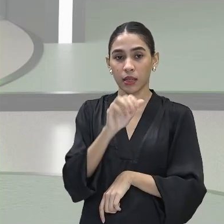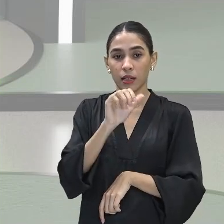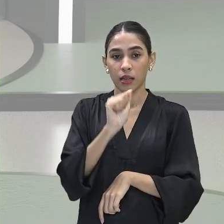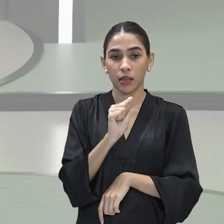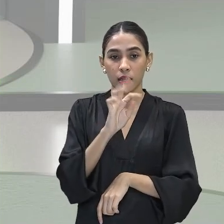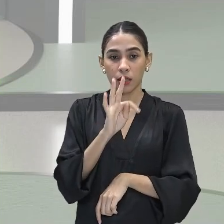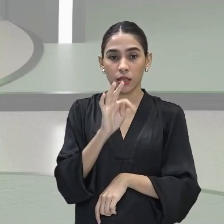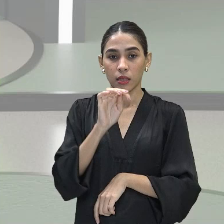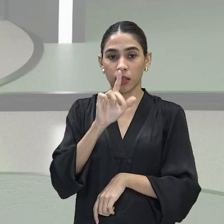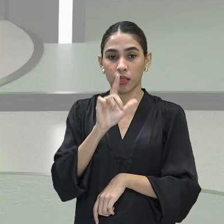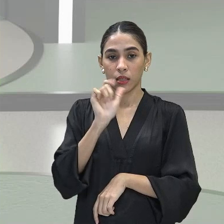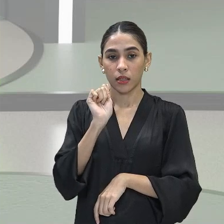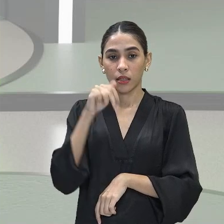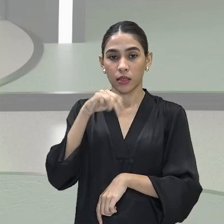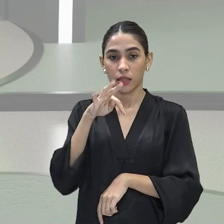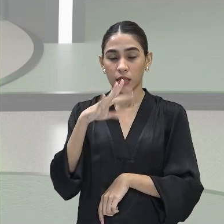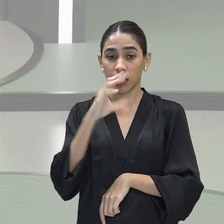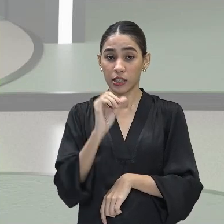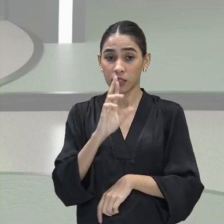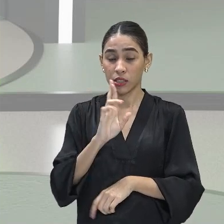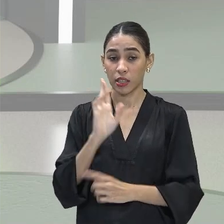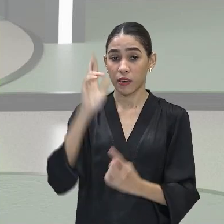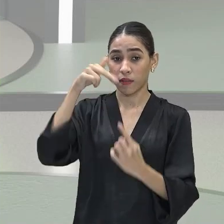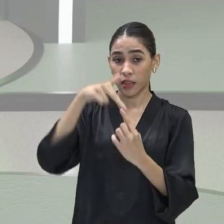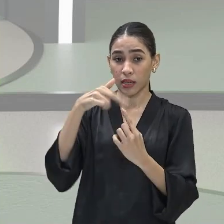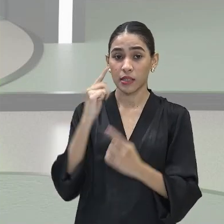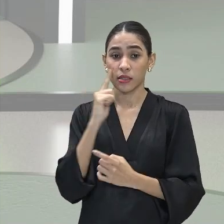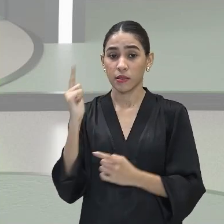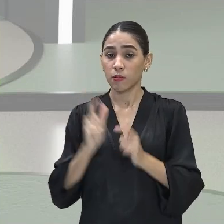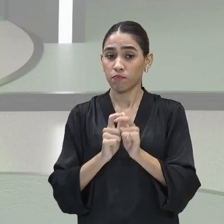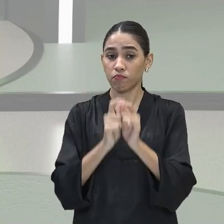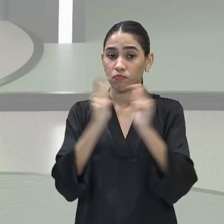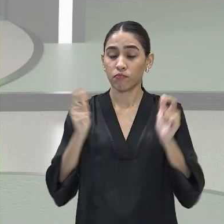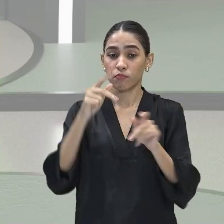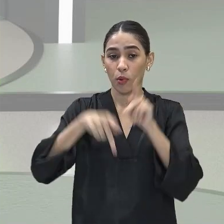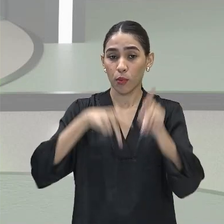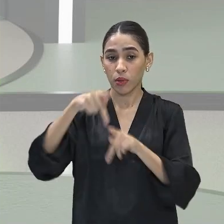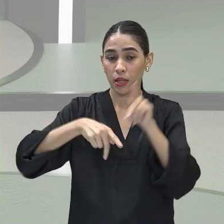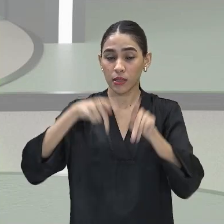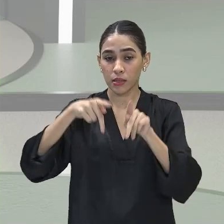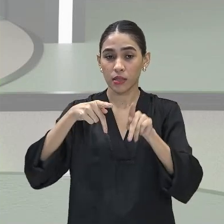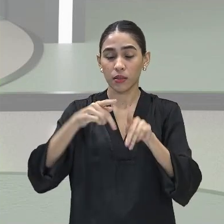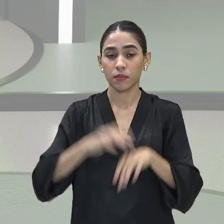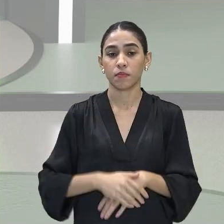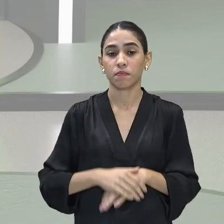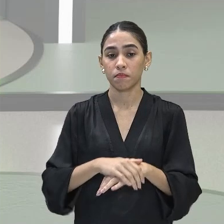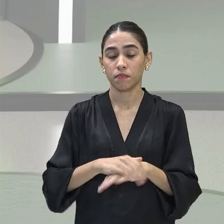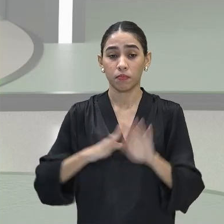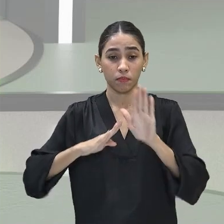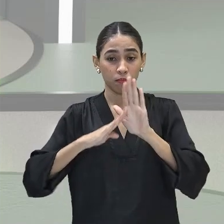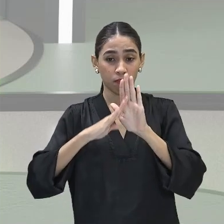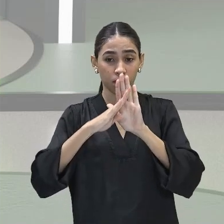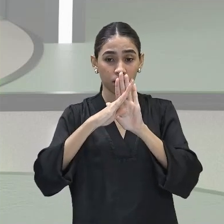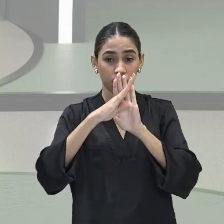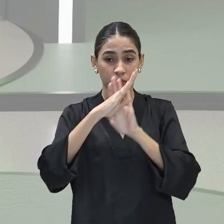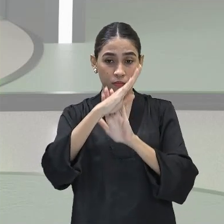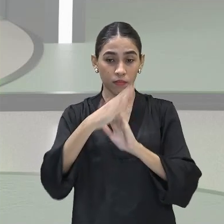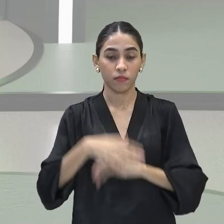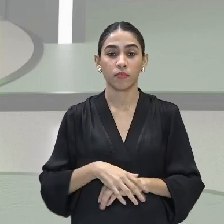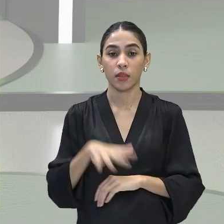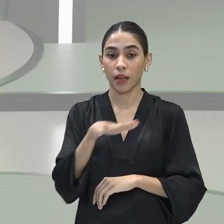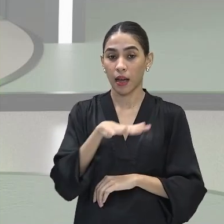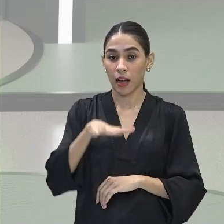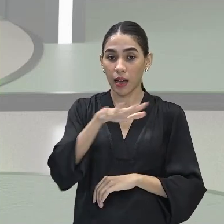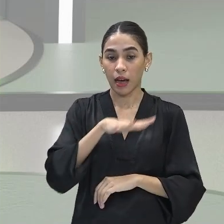um grande crescimento populacional, né? Então, a gente consegue relacionar esse crescimento populacional com as áreas que